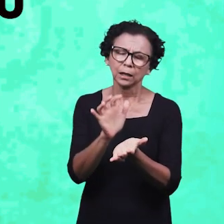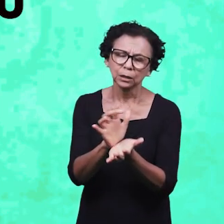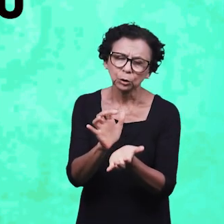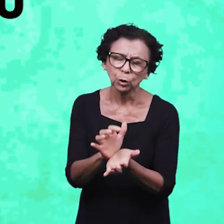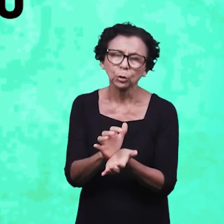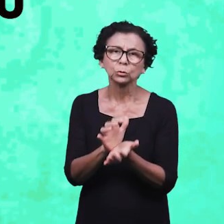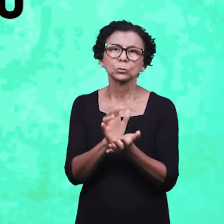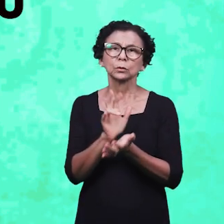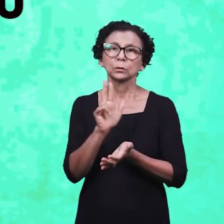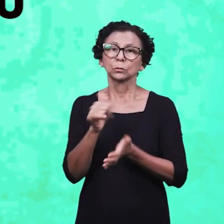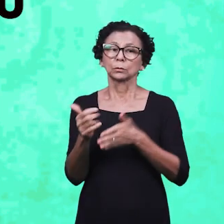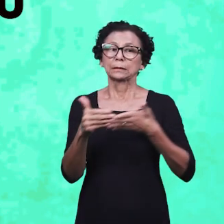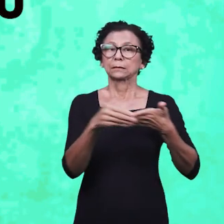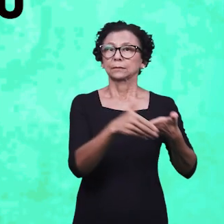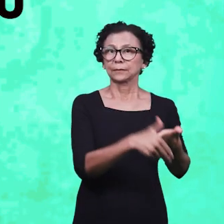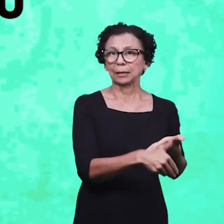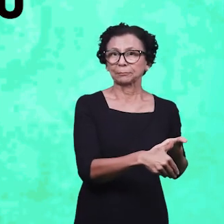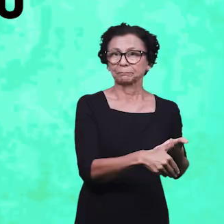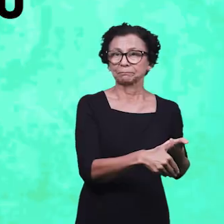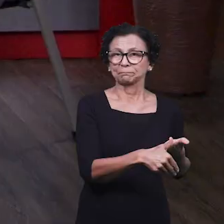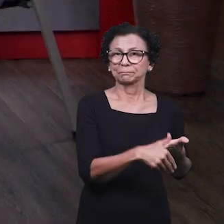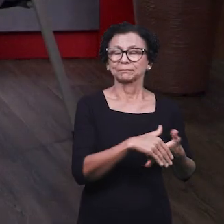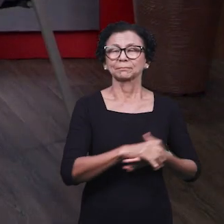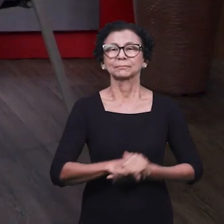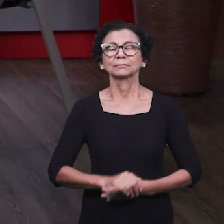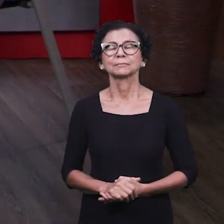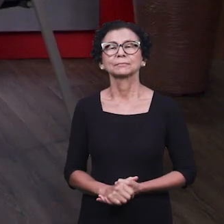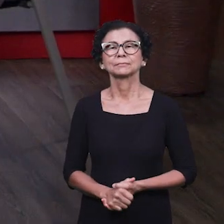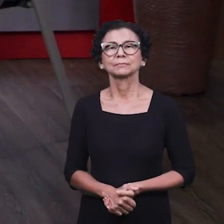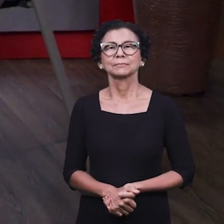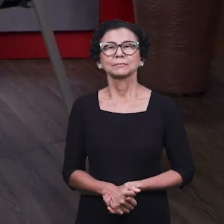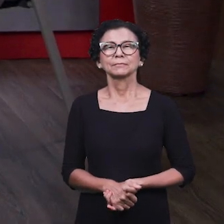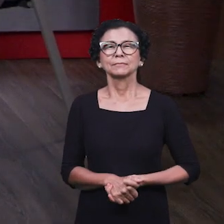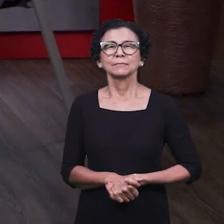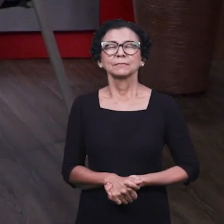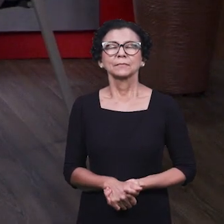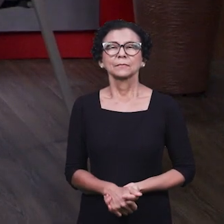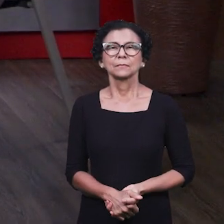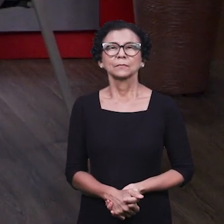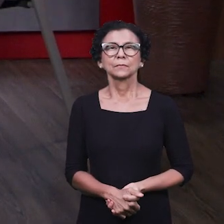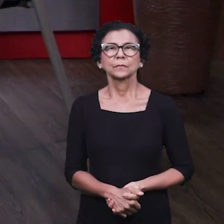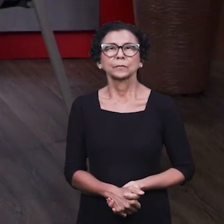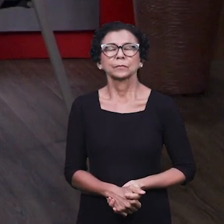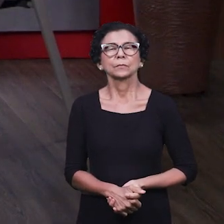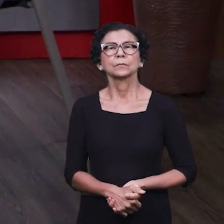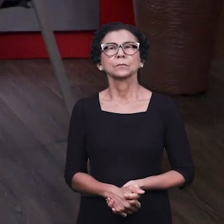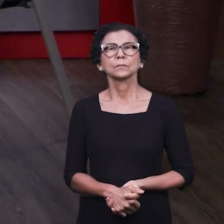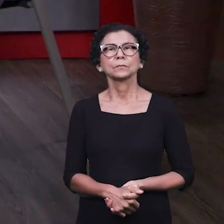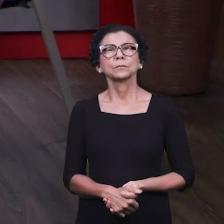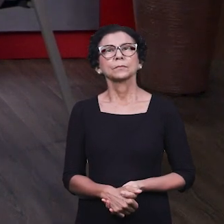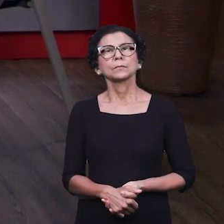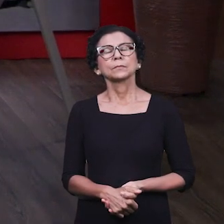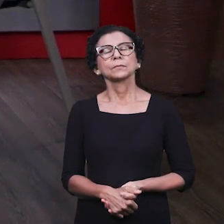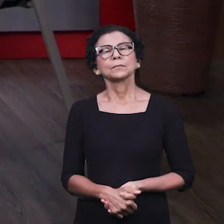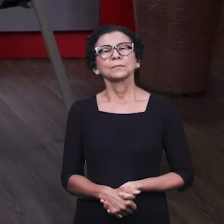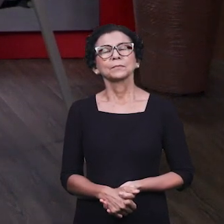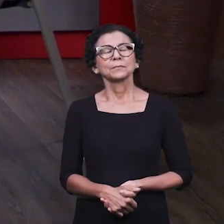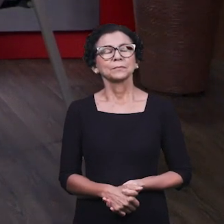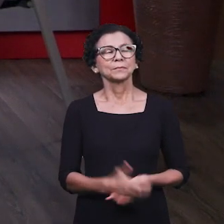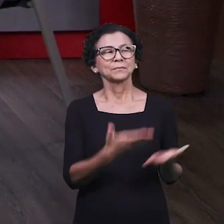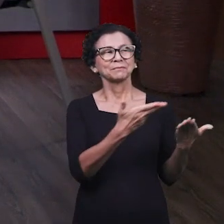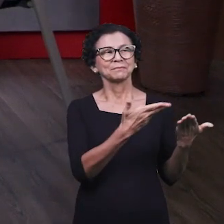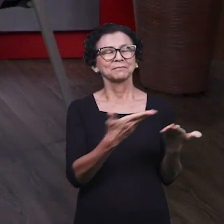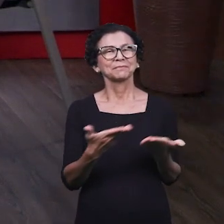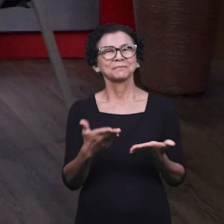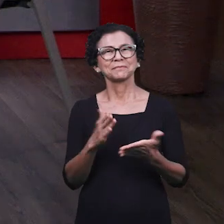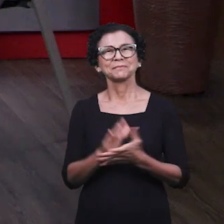desviará dele. Olha, para falar sobre isso, nós convidamos aqui a nossa irmã Maria Davina